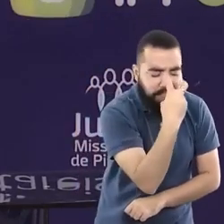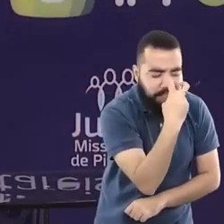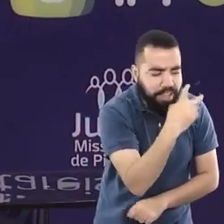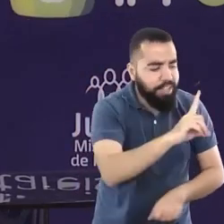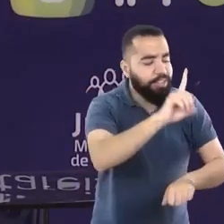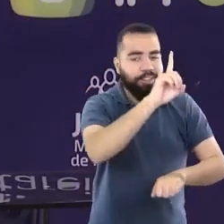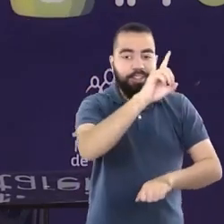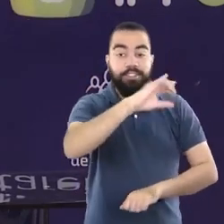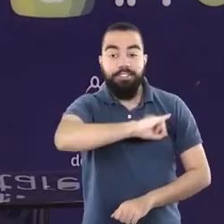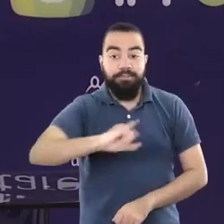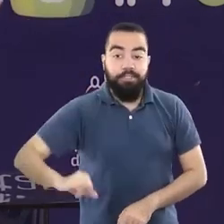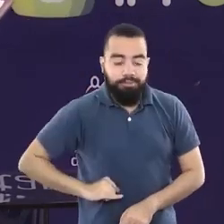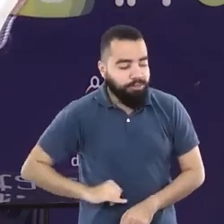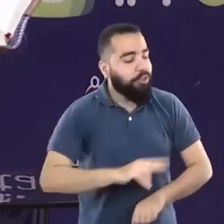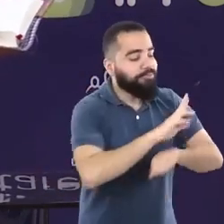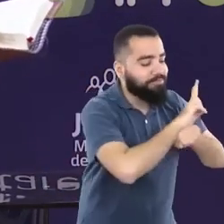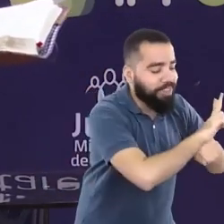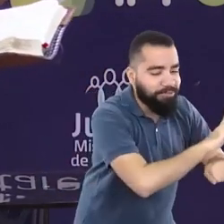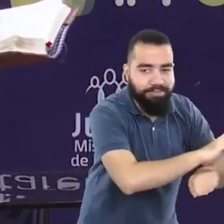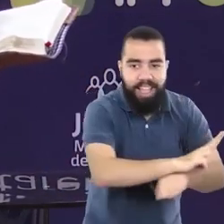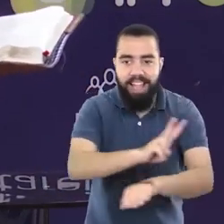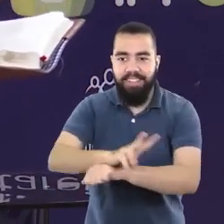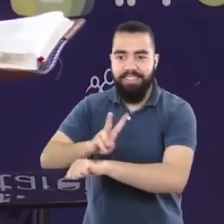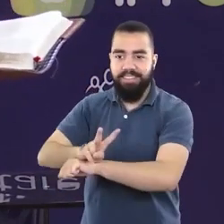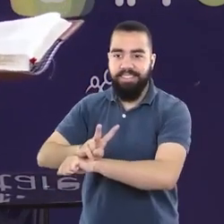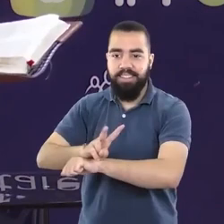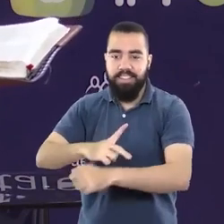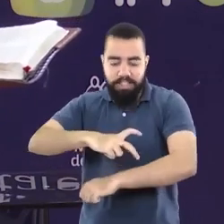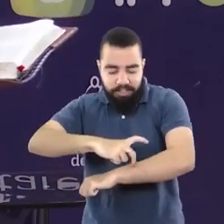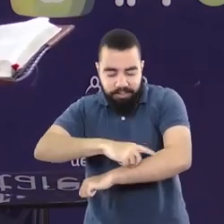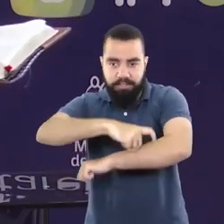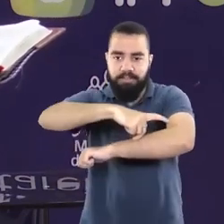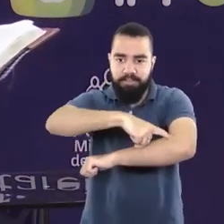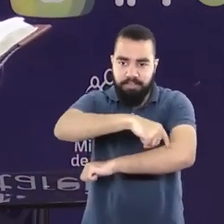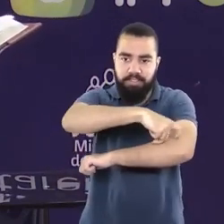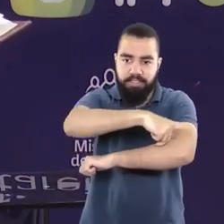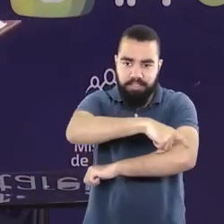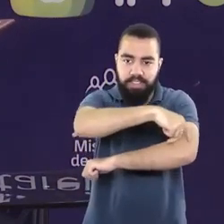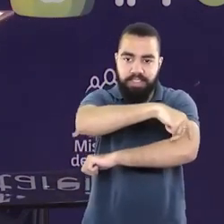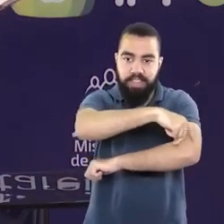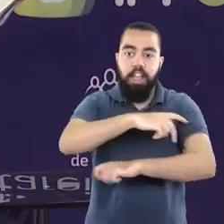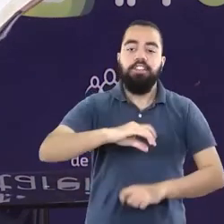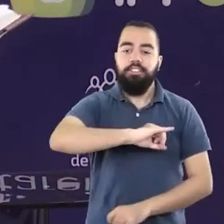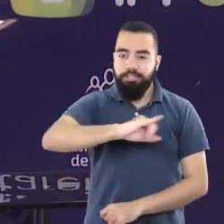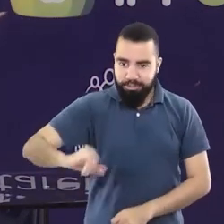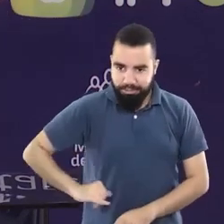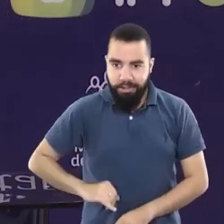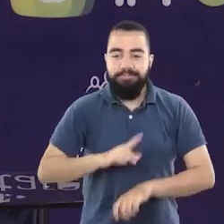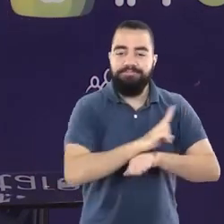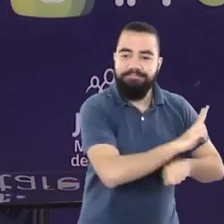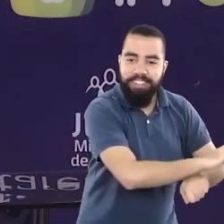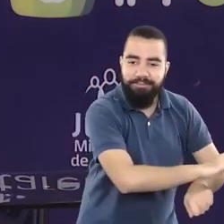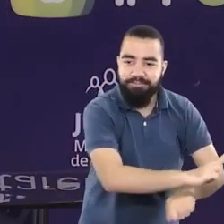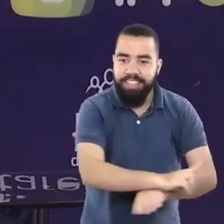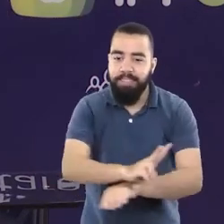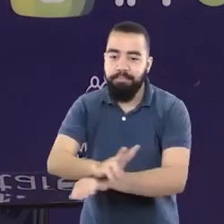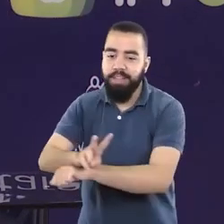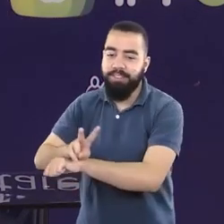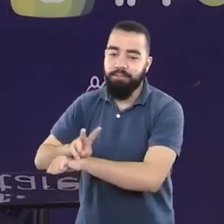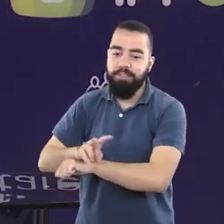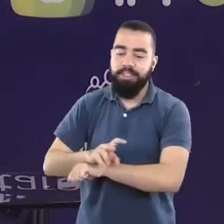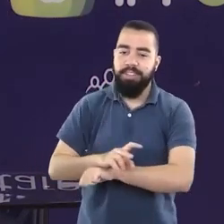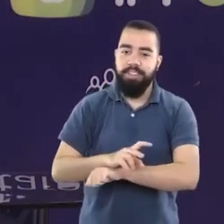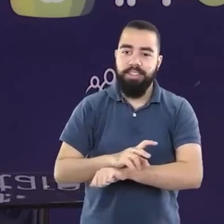Ele ajudava as viúvas e os aflitos no seu tempo, refrigerando a alma deles e trazendo esperança